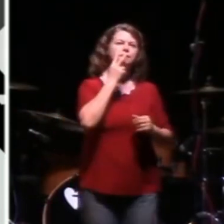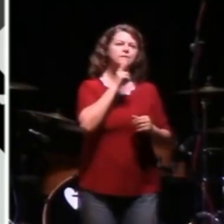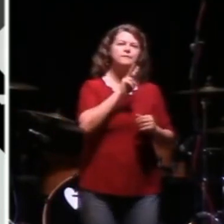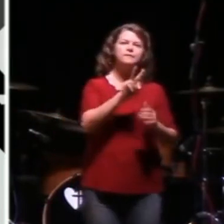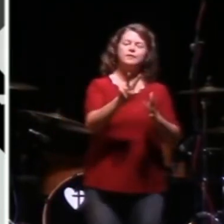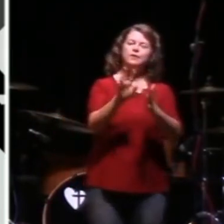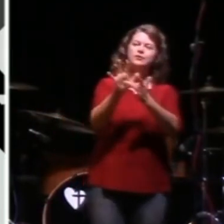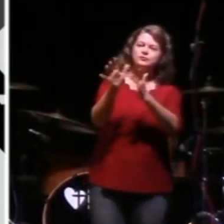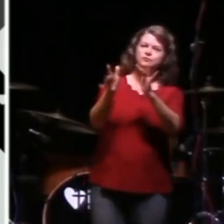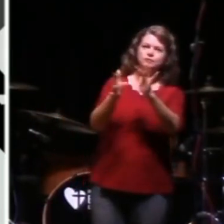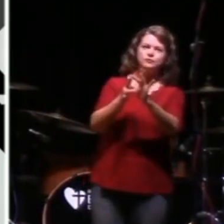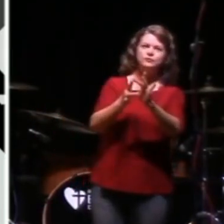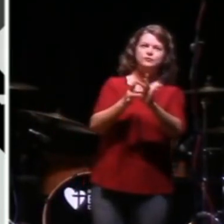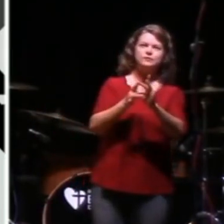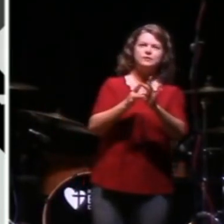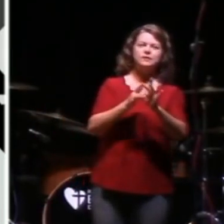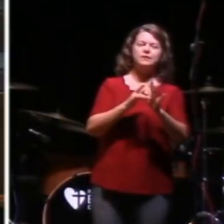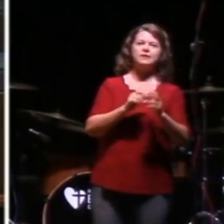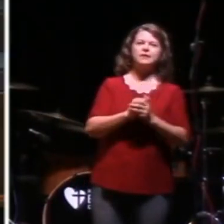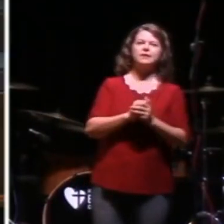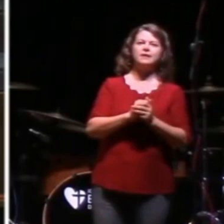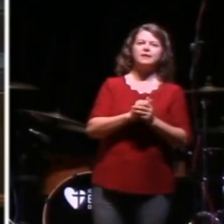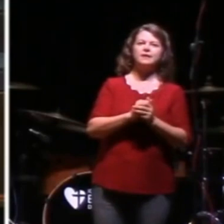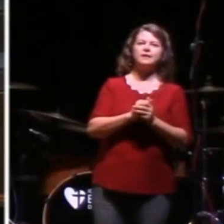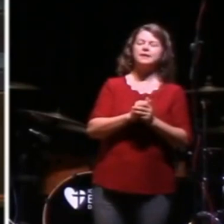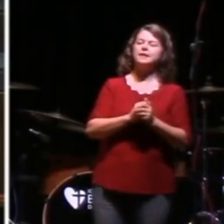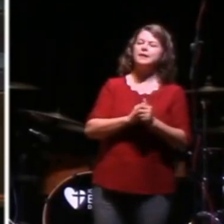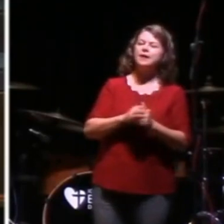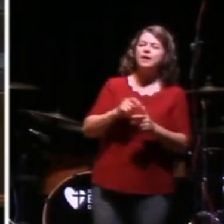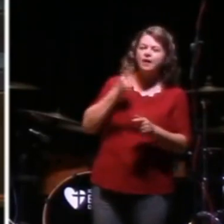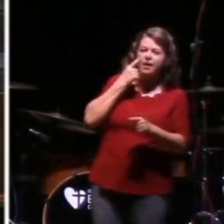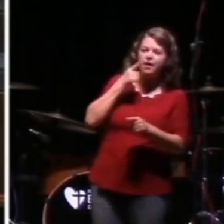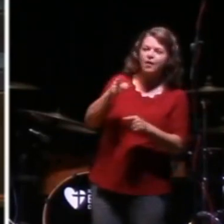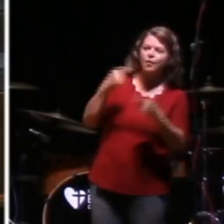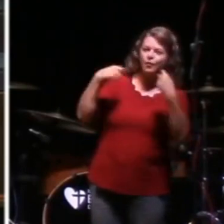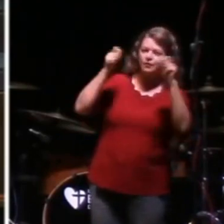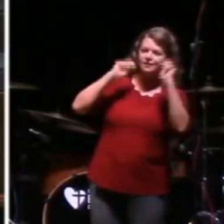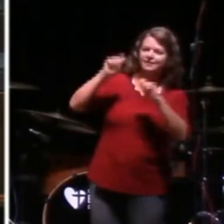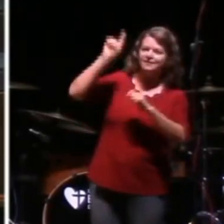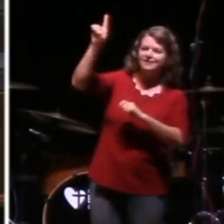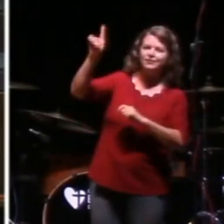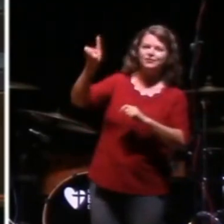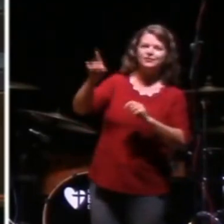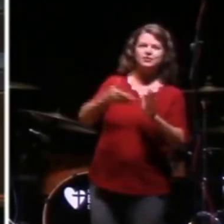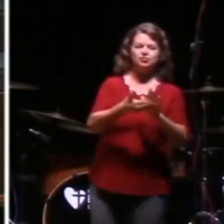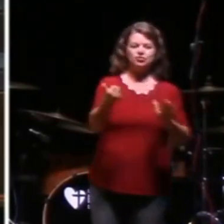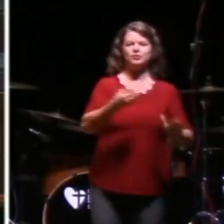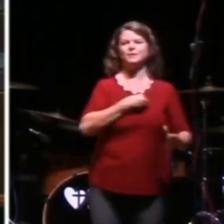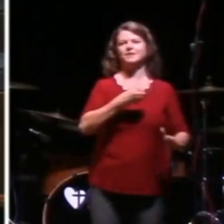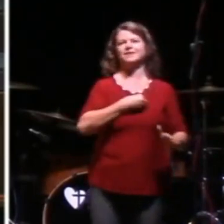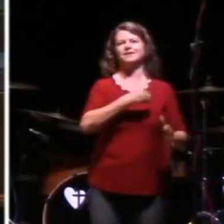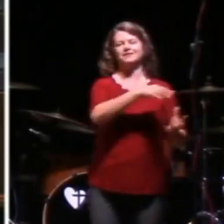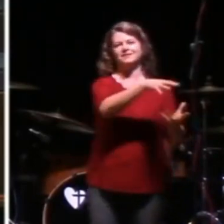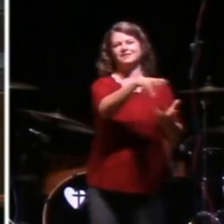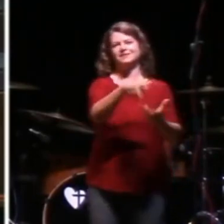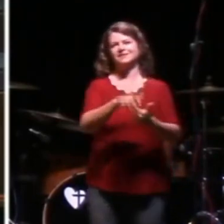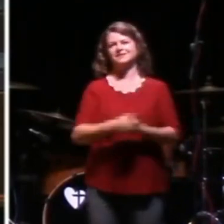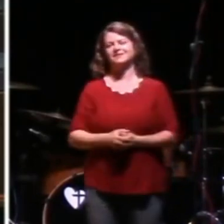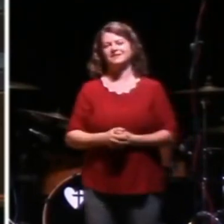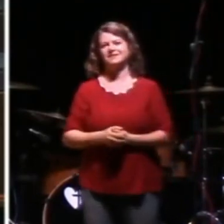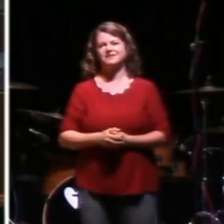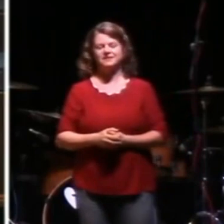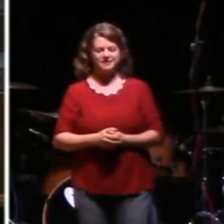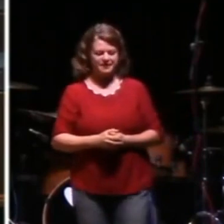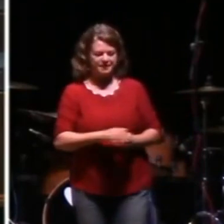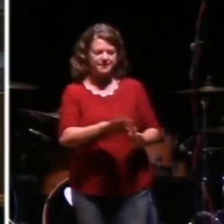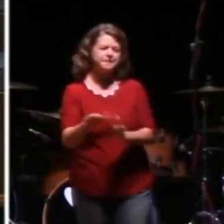de deus que tira os pecados do mundo eu vou encerrar não falando de morte que de morte eu